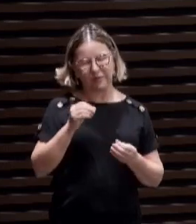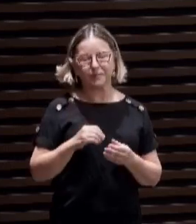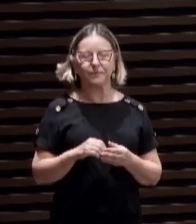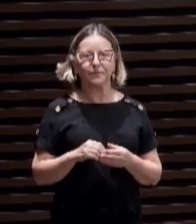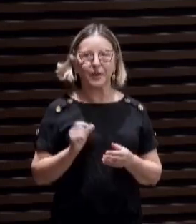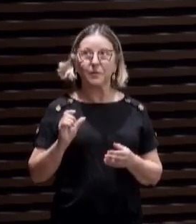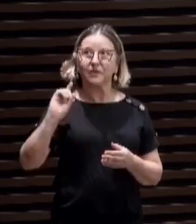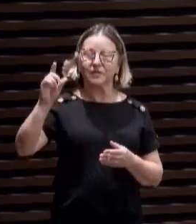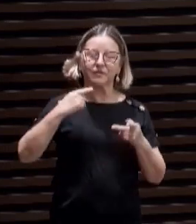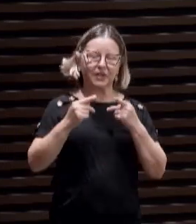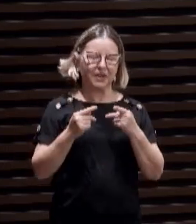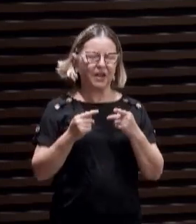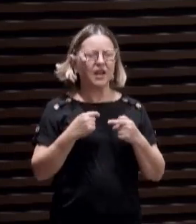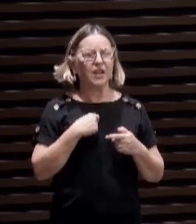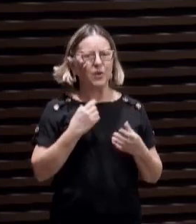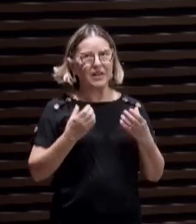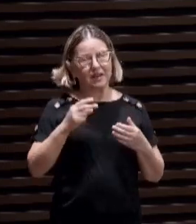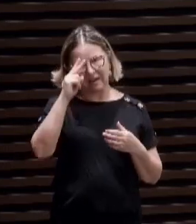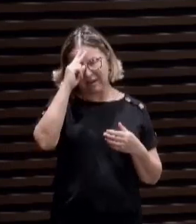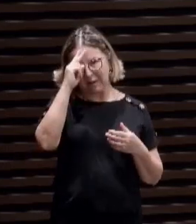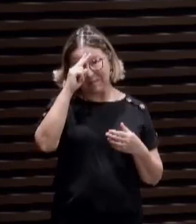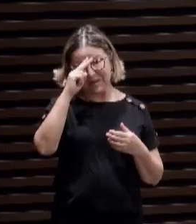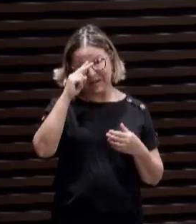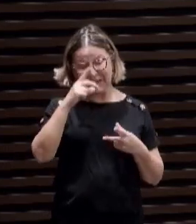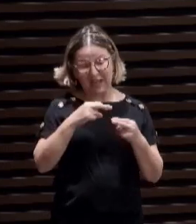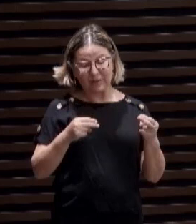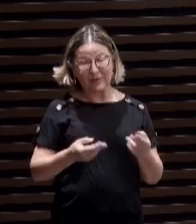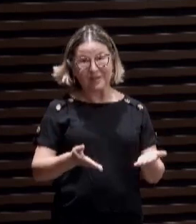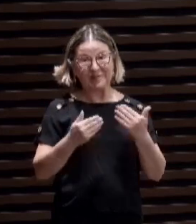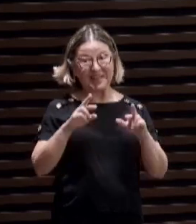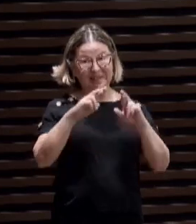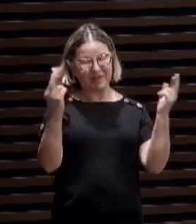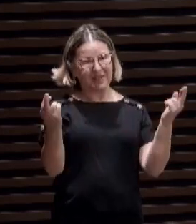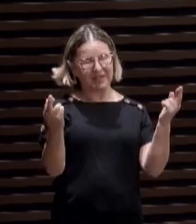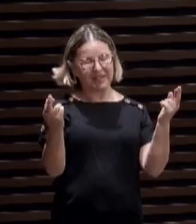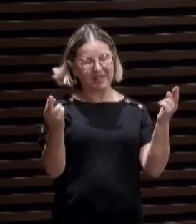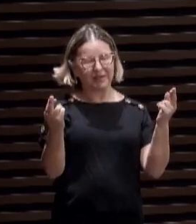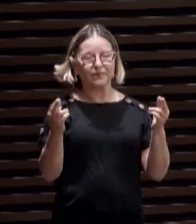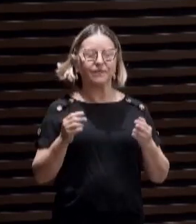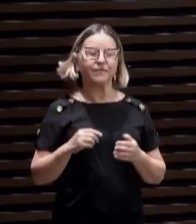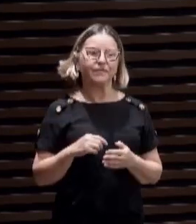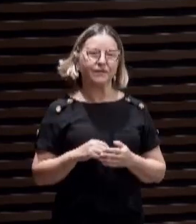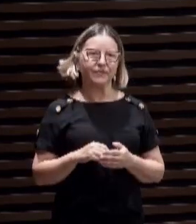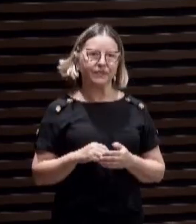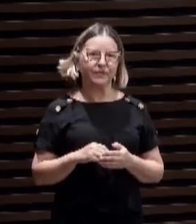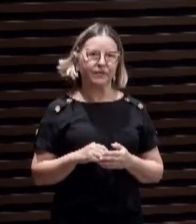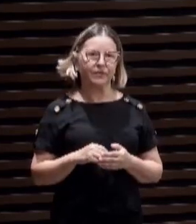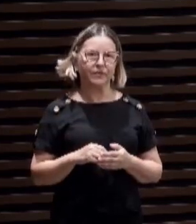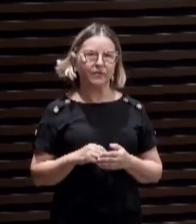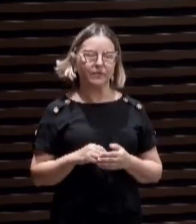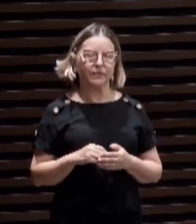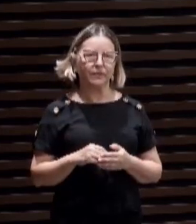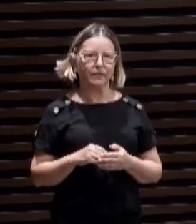quero trazer à memória aquilo que me dá esperança. Não me dá esperança